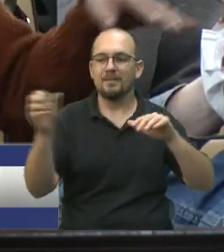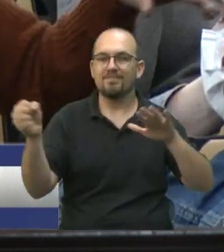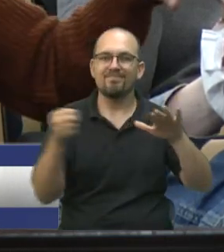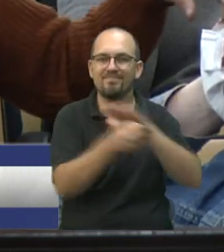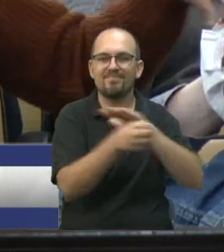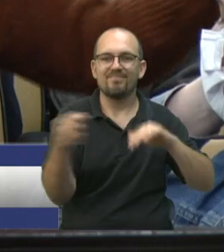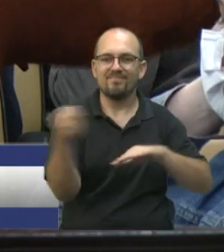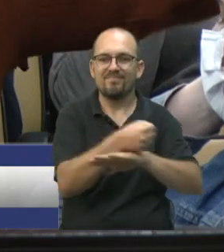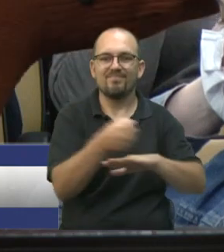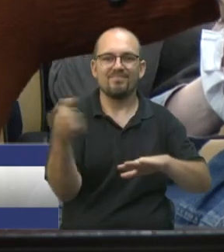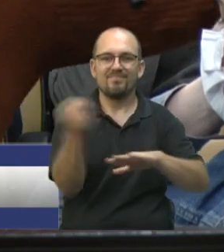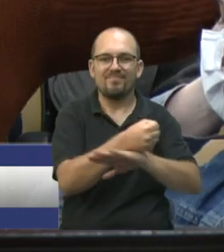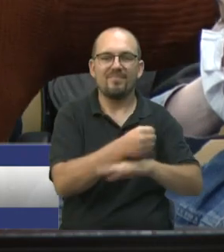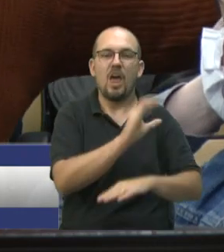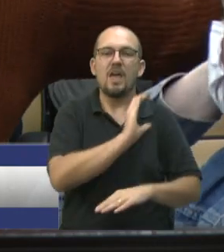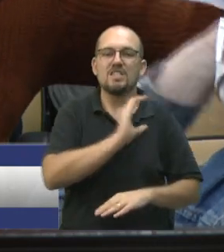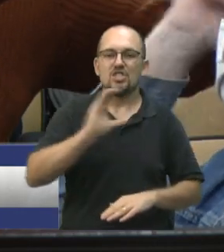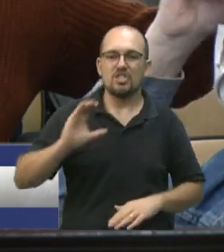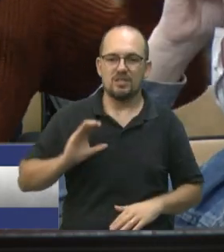política,